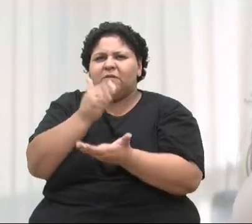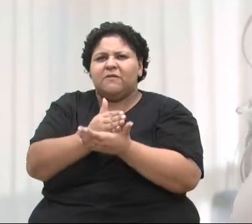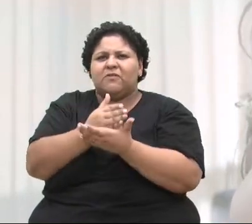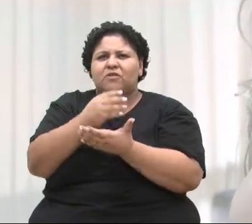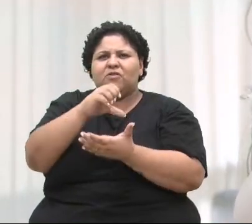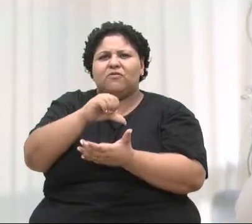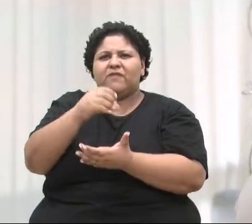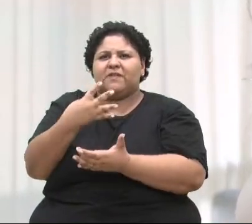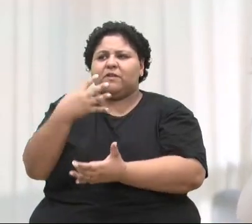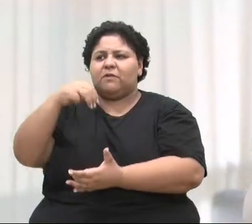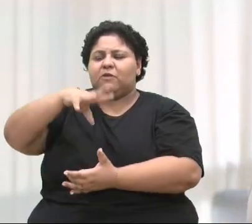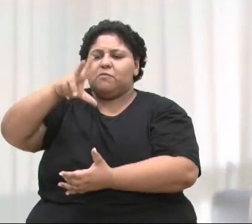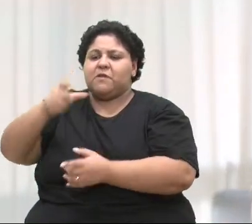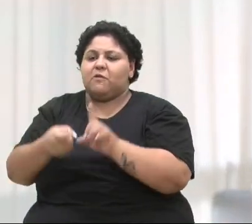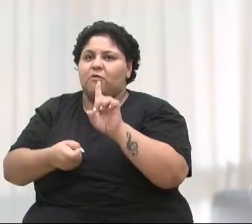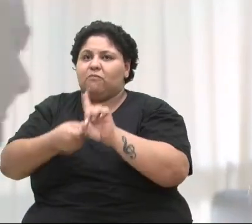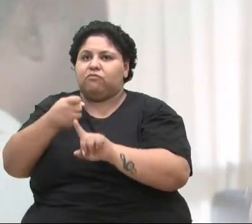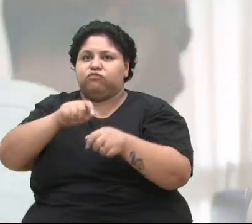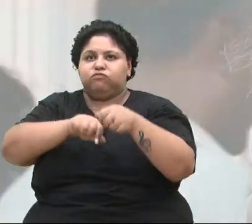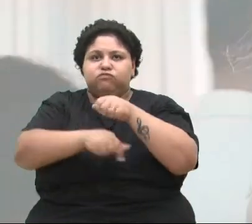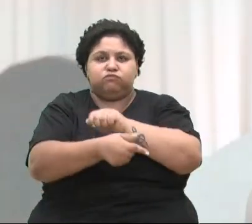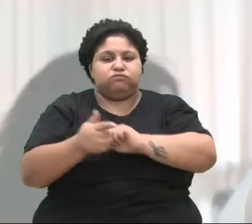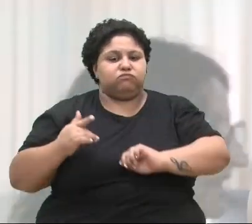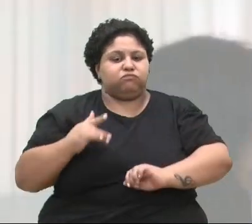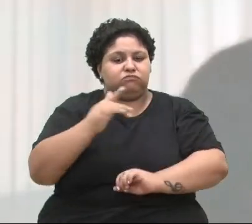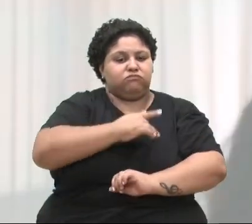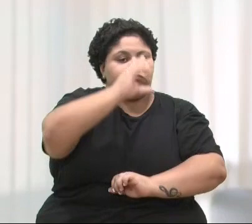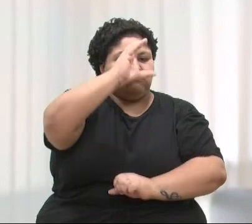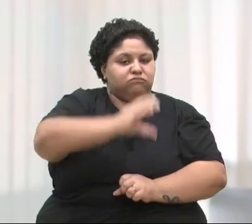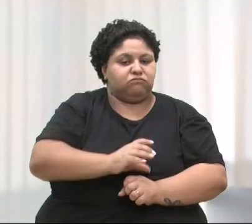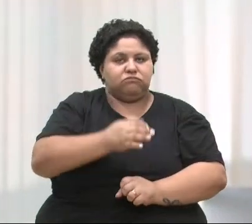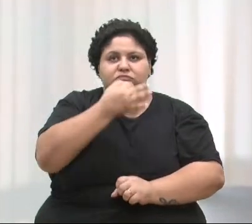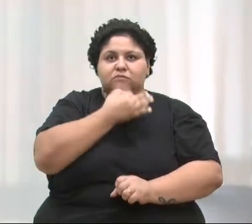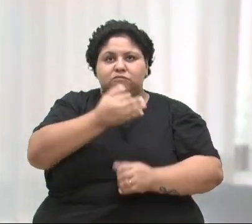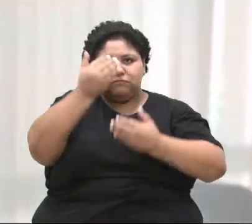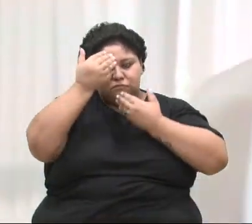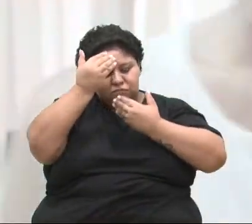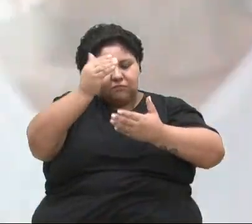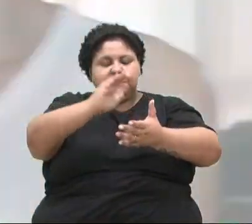mês investidos na saúde dos caxienses. Muito obrigado, secretária.